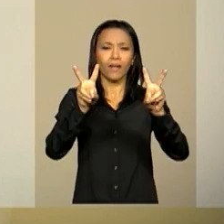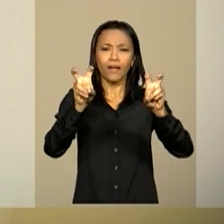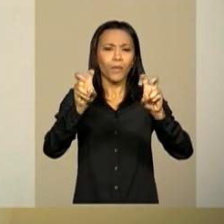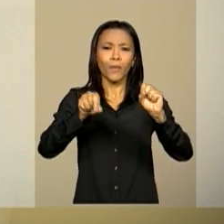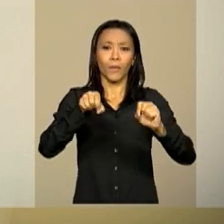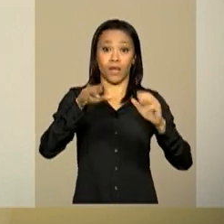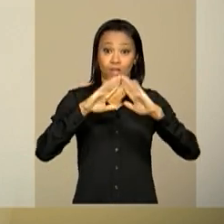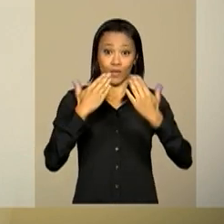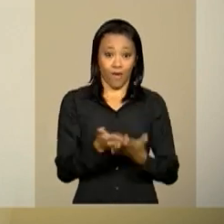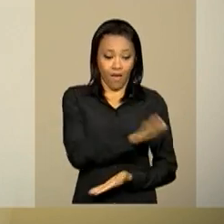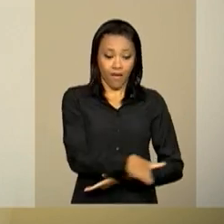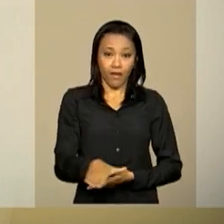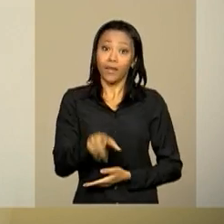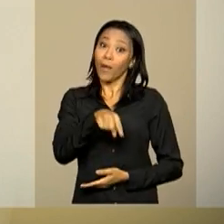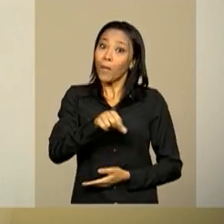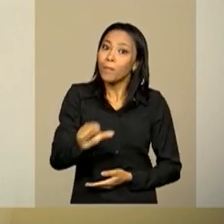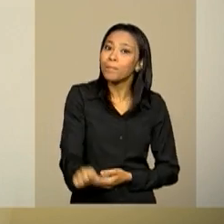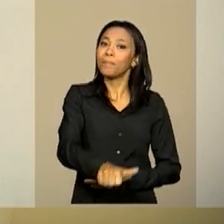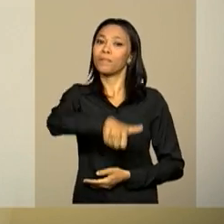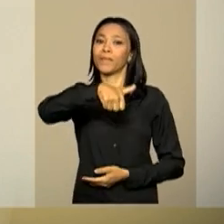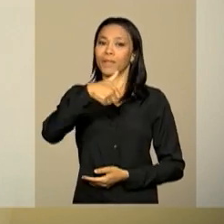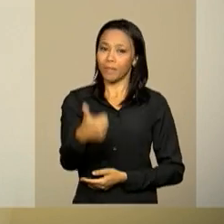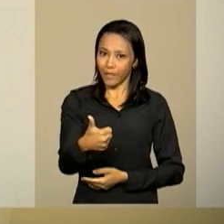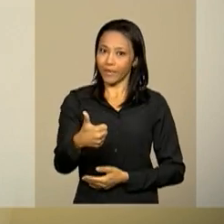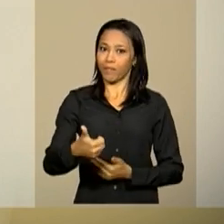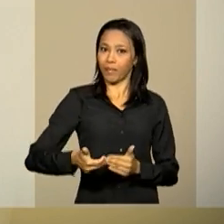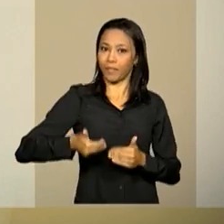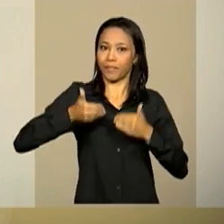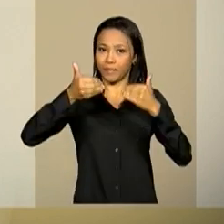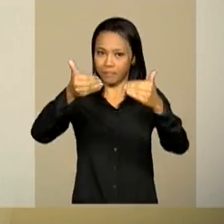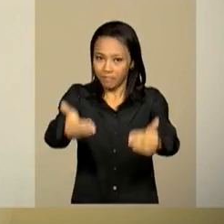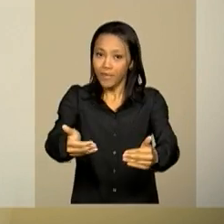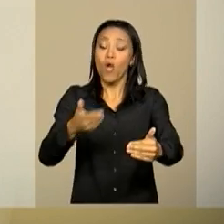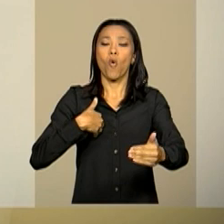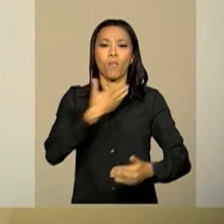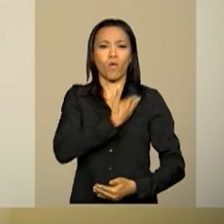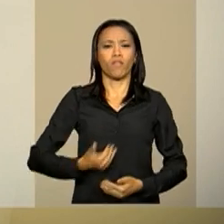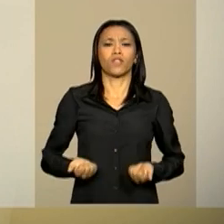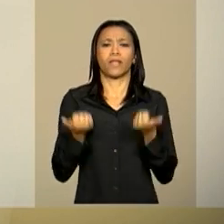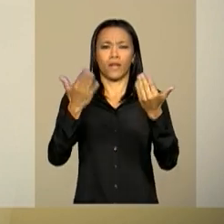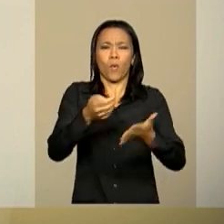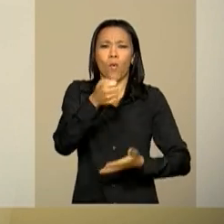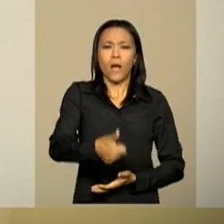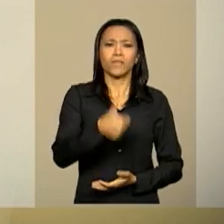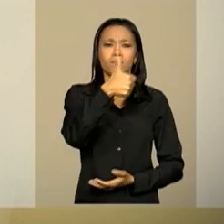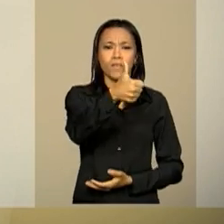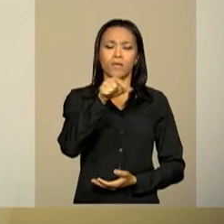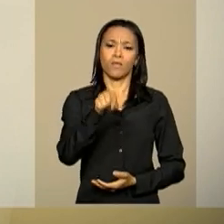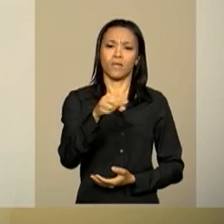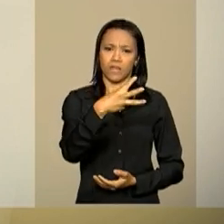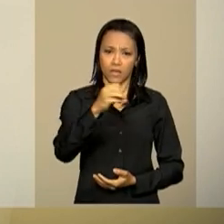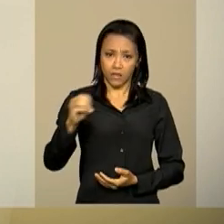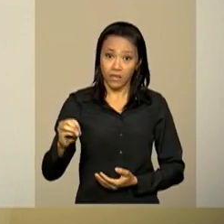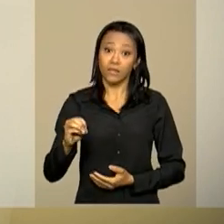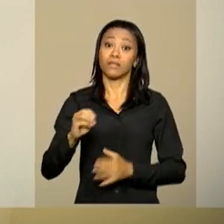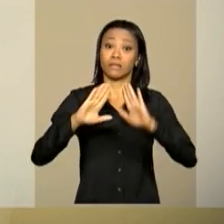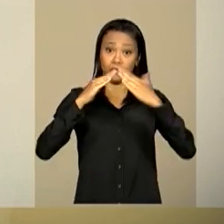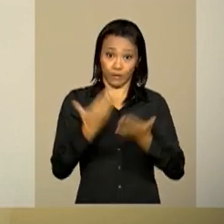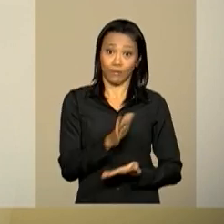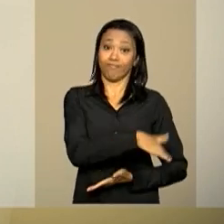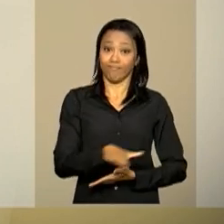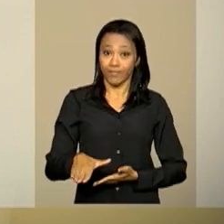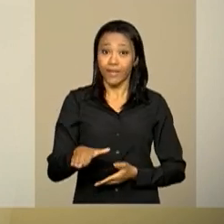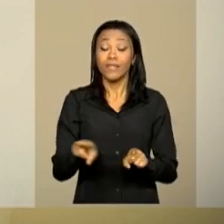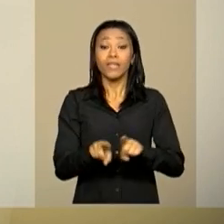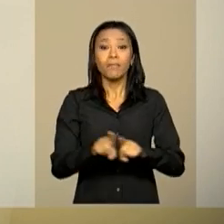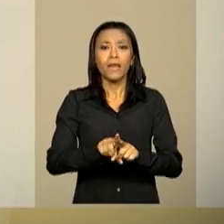creche que é o primeiro passo dessa caminhada o meu governo já entregou quase 300 creches e